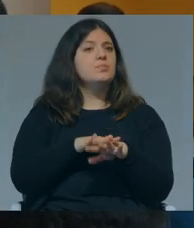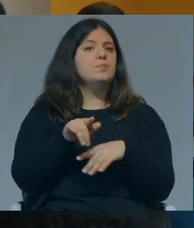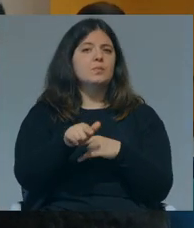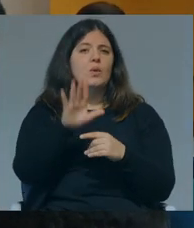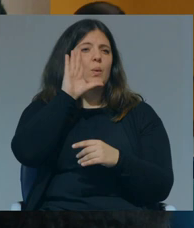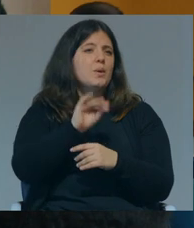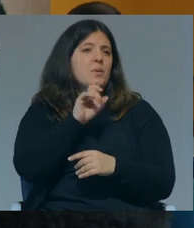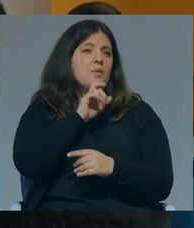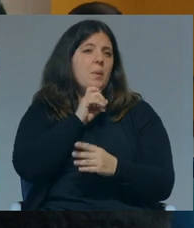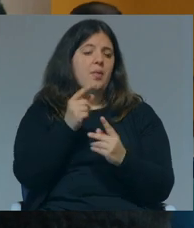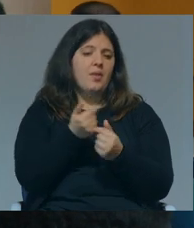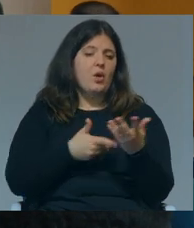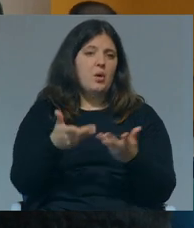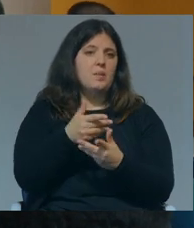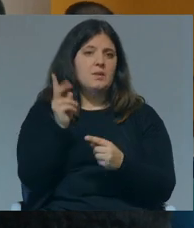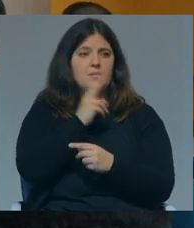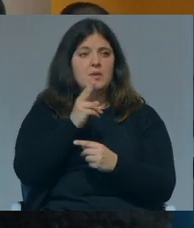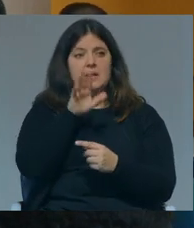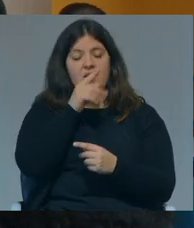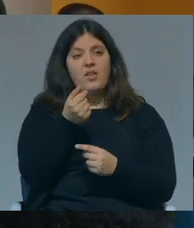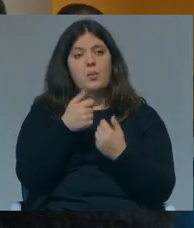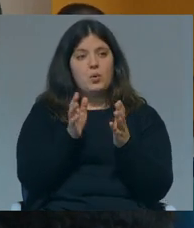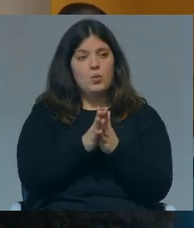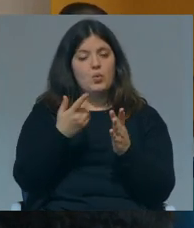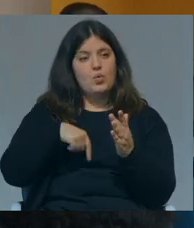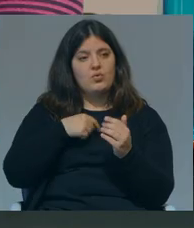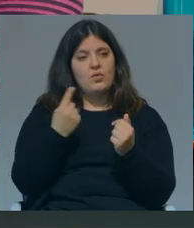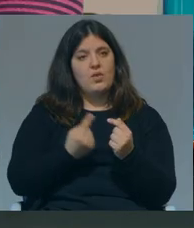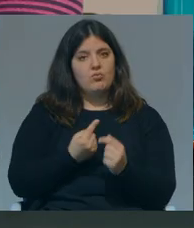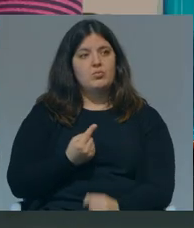portanto, não sei se calhar é de ser demasiado economista, quer dizer, se houvesse dinheiro para tudo, eu acho que nós devíamos